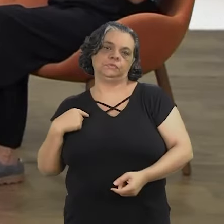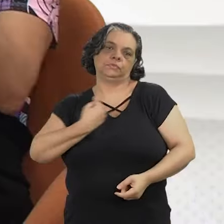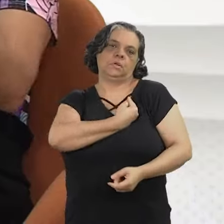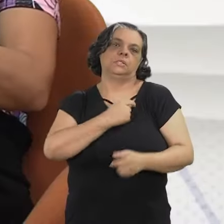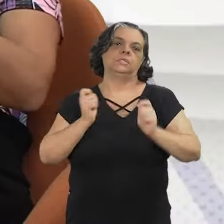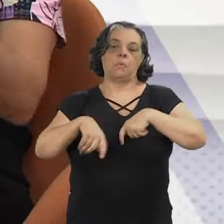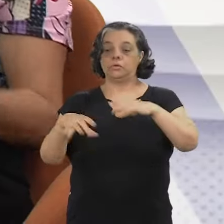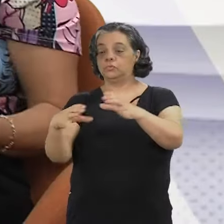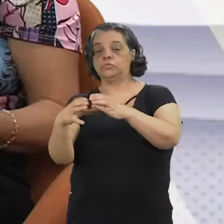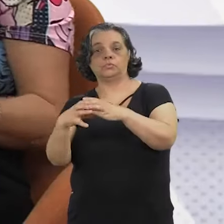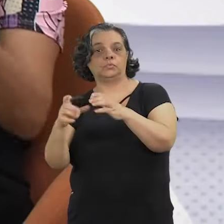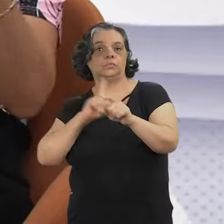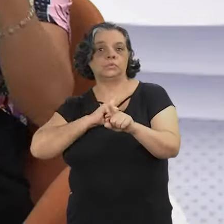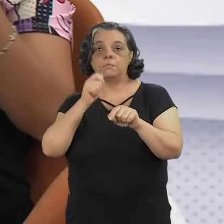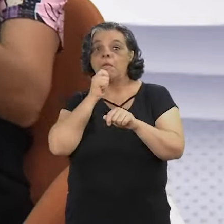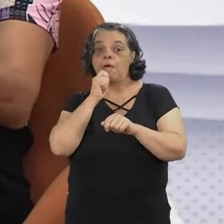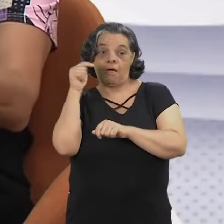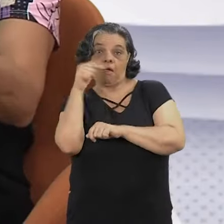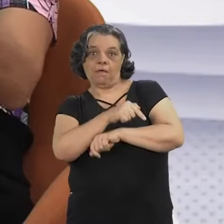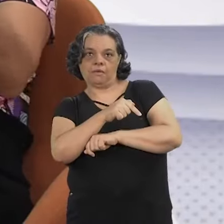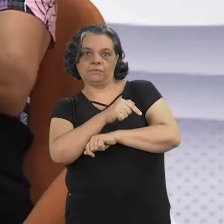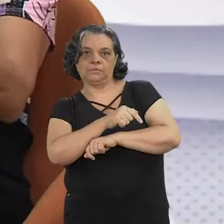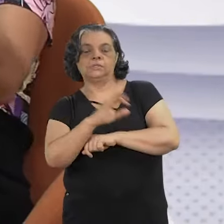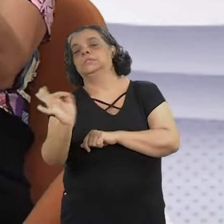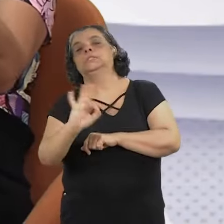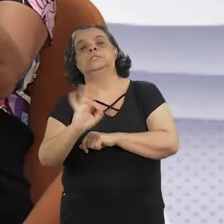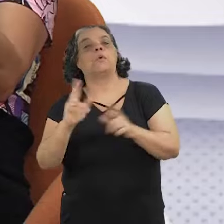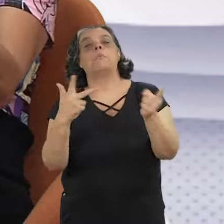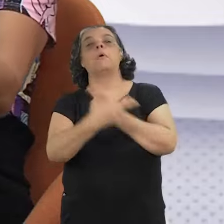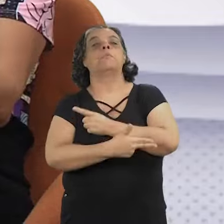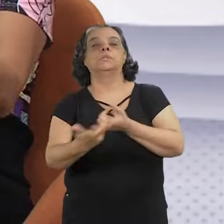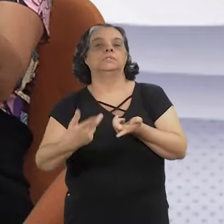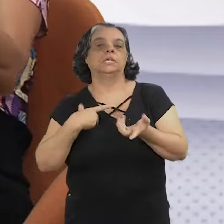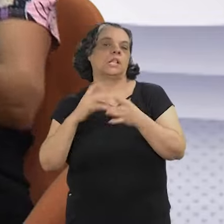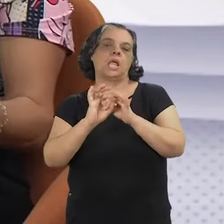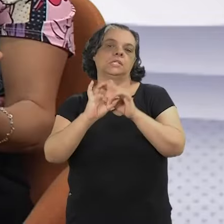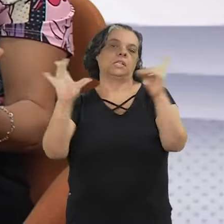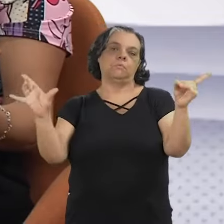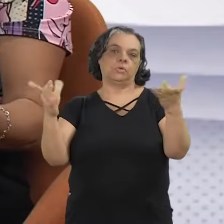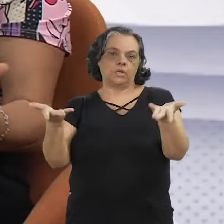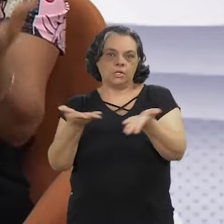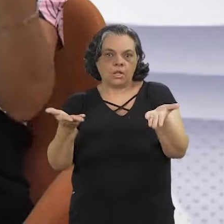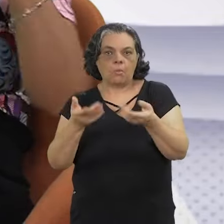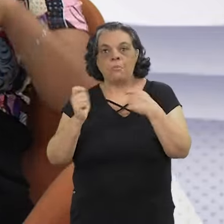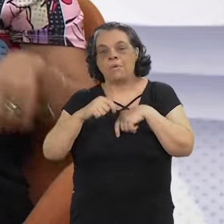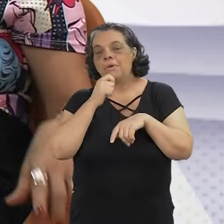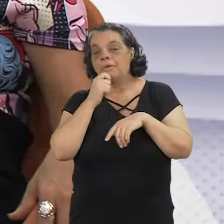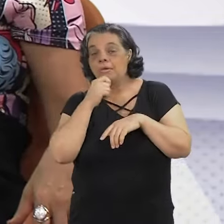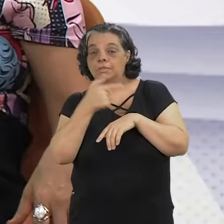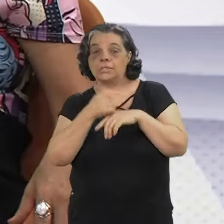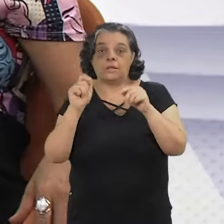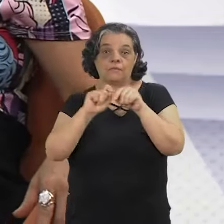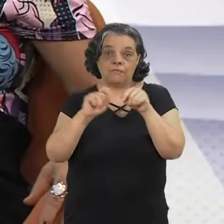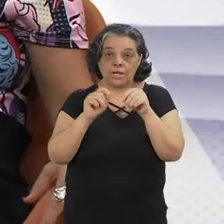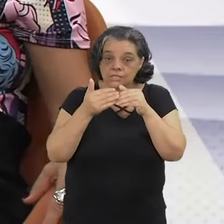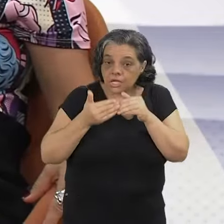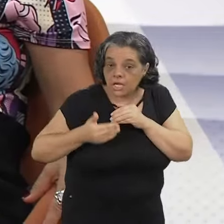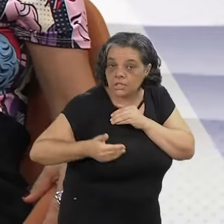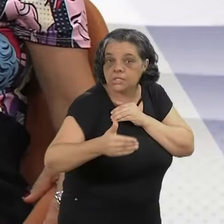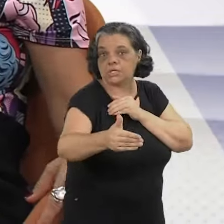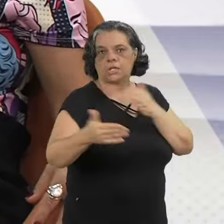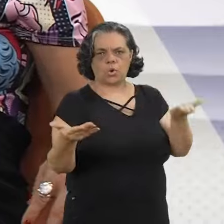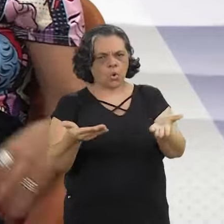vive então esses grupos a eles não é permitida essa democratização a menos que se façam